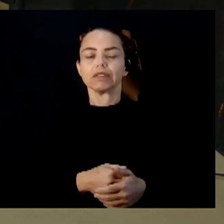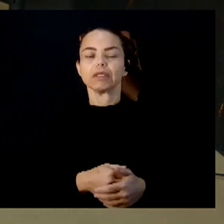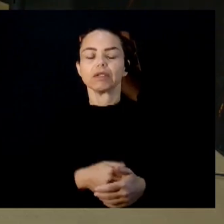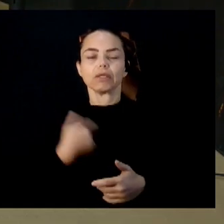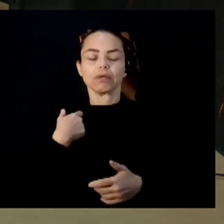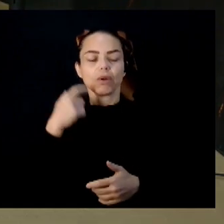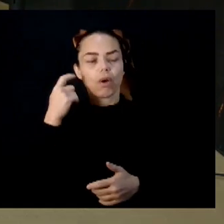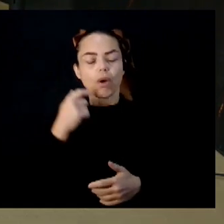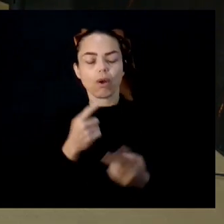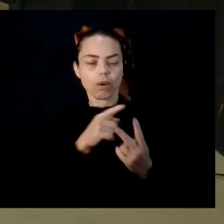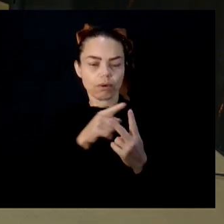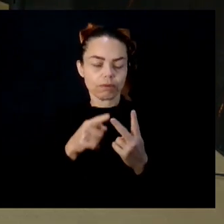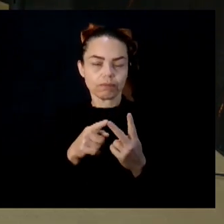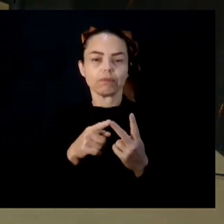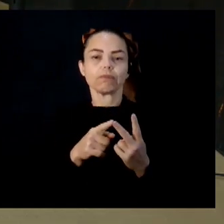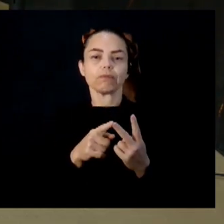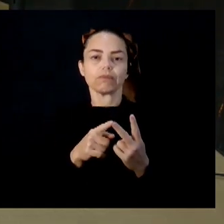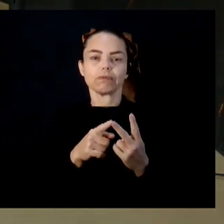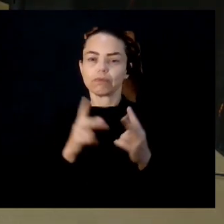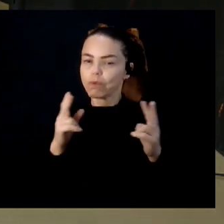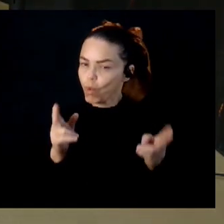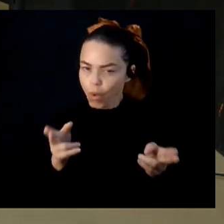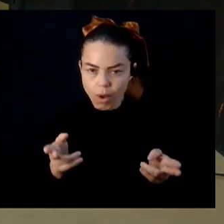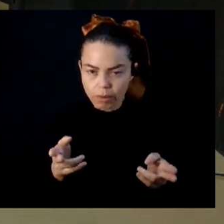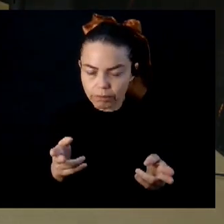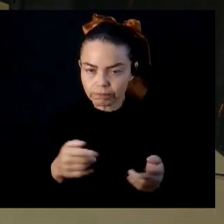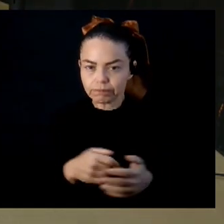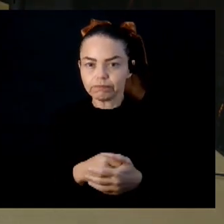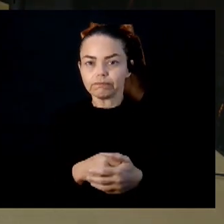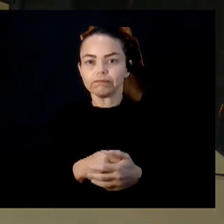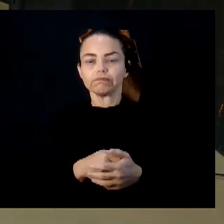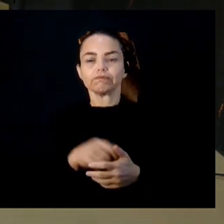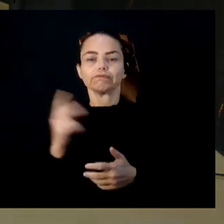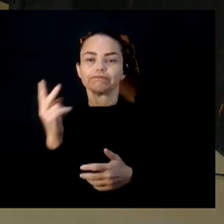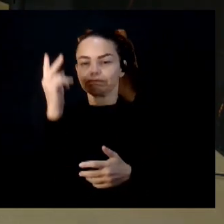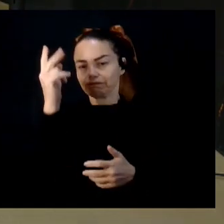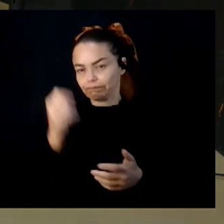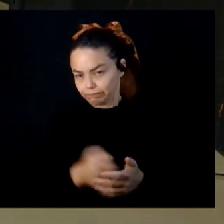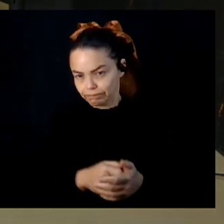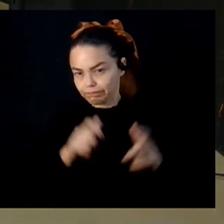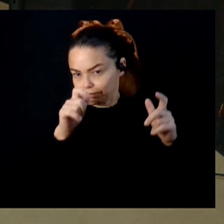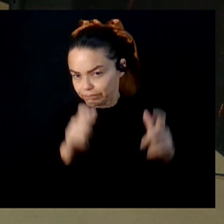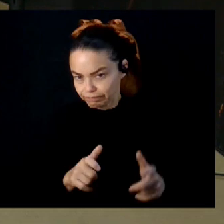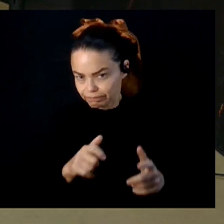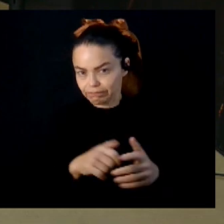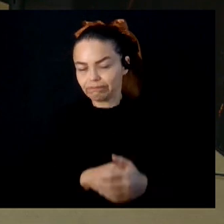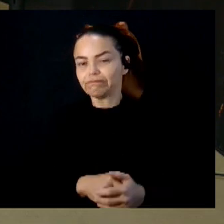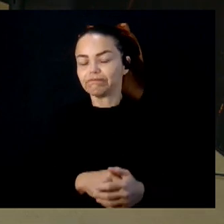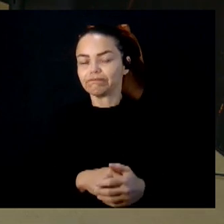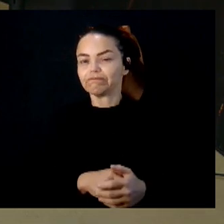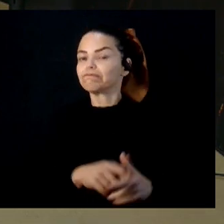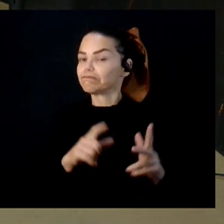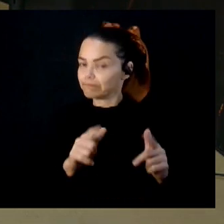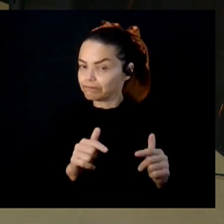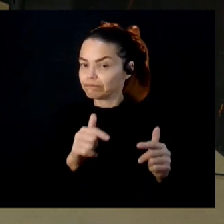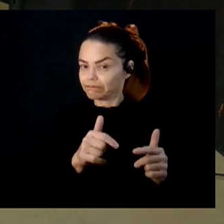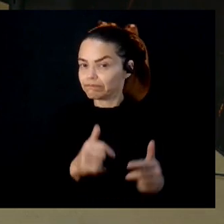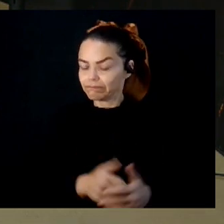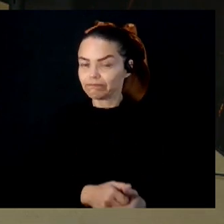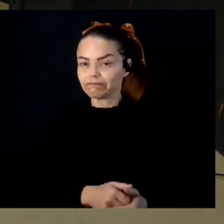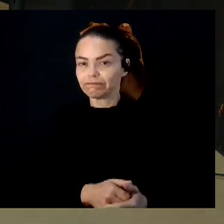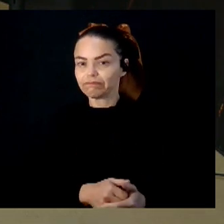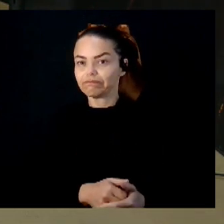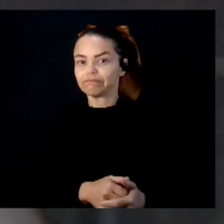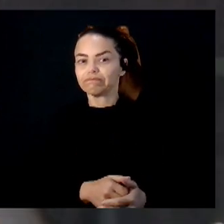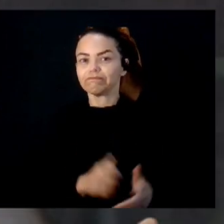duas coisas valem a mesma coisa? Digamos assim, não é o valor ou o lugar, mas a ação? Eu penso assim, que